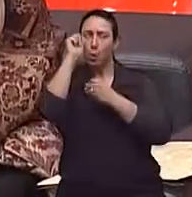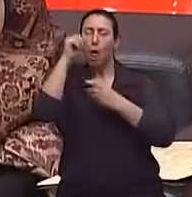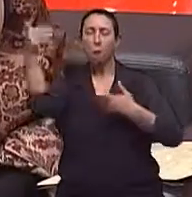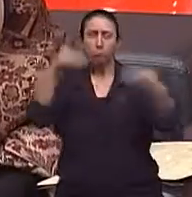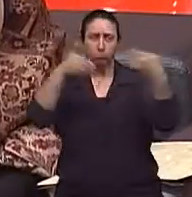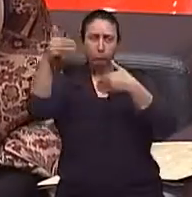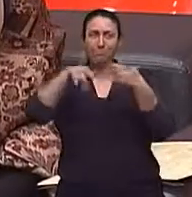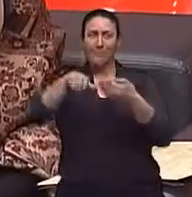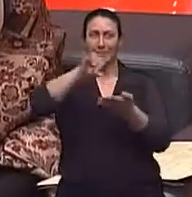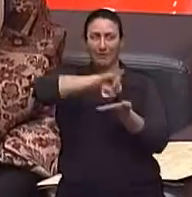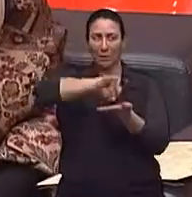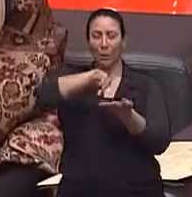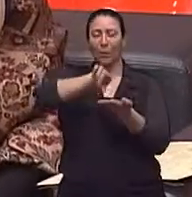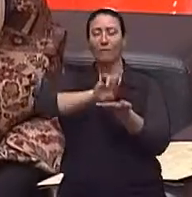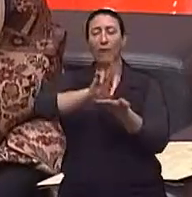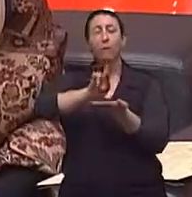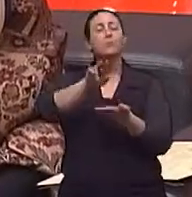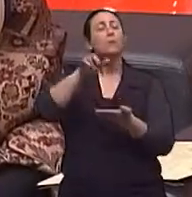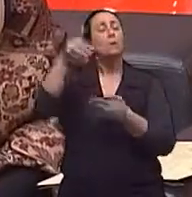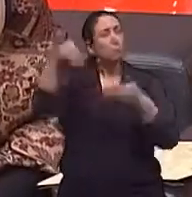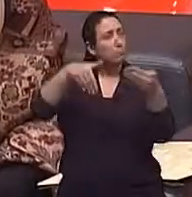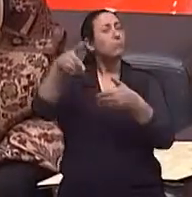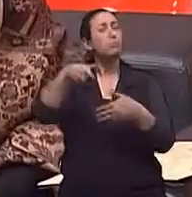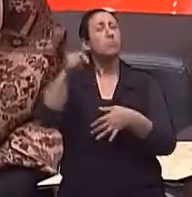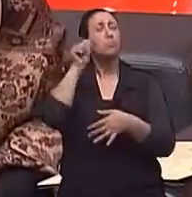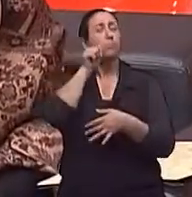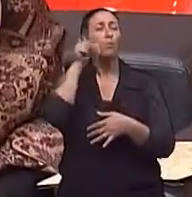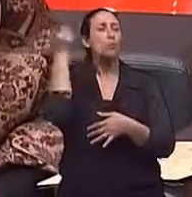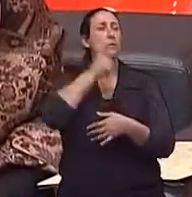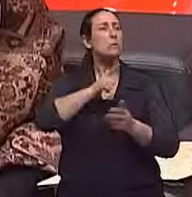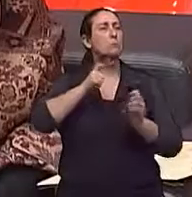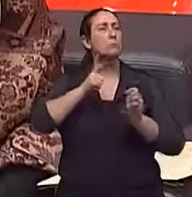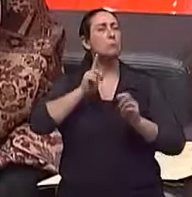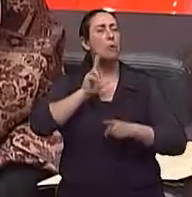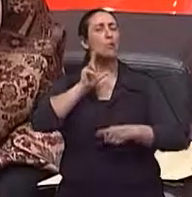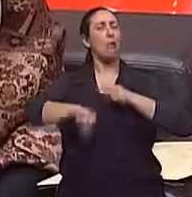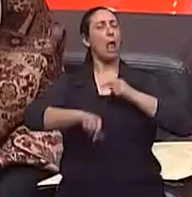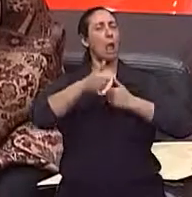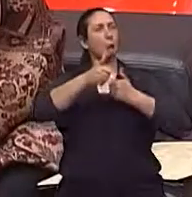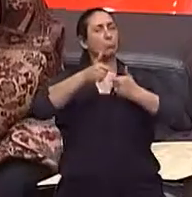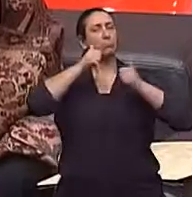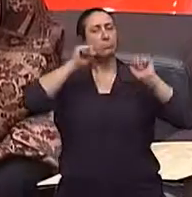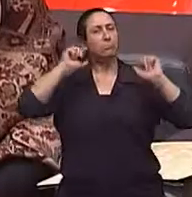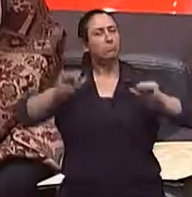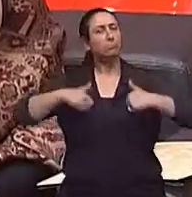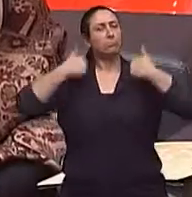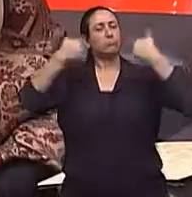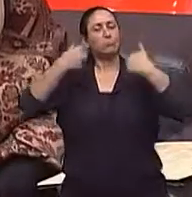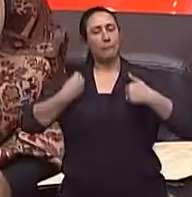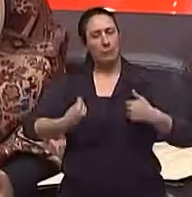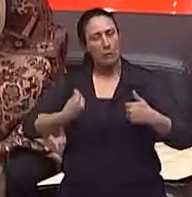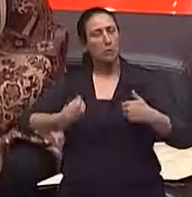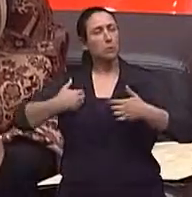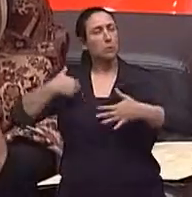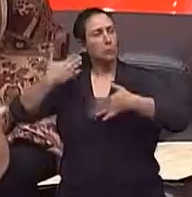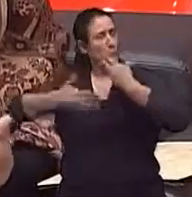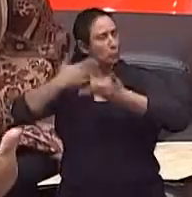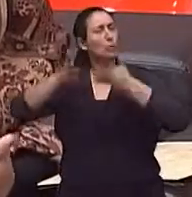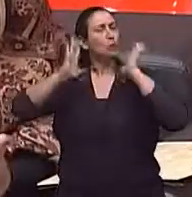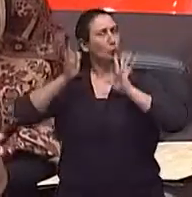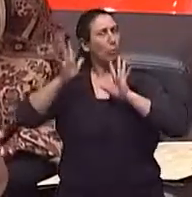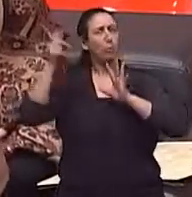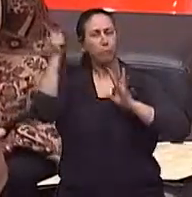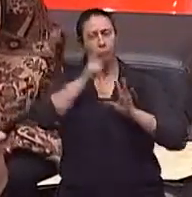atendidas no centro de referência Muitas delas conseguiram sim retomar as suas vidas na já